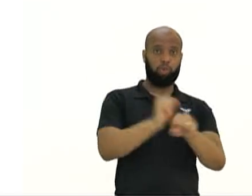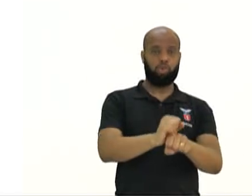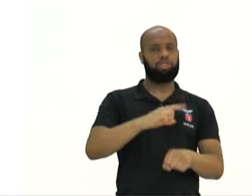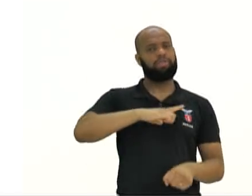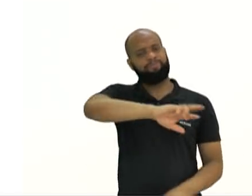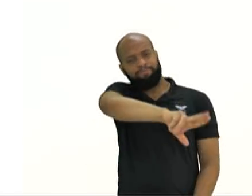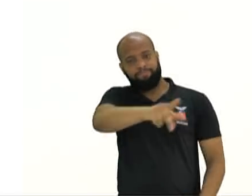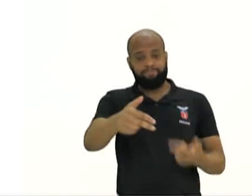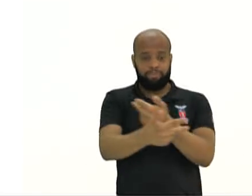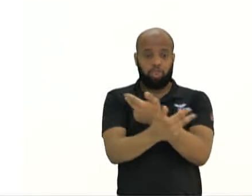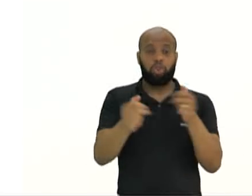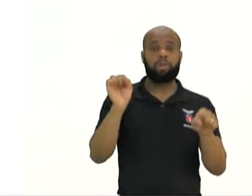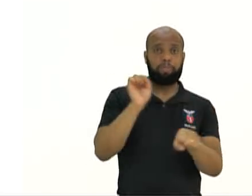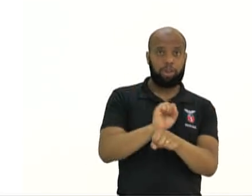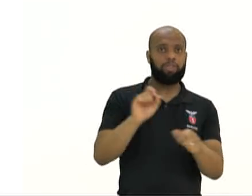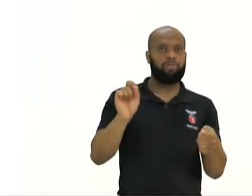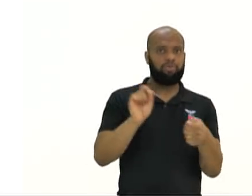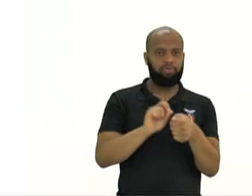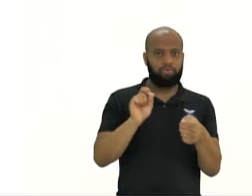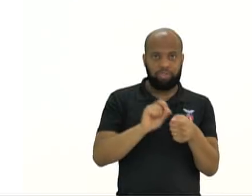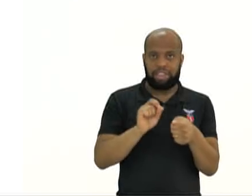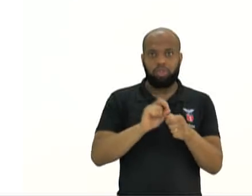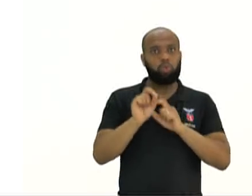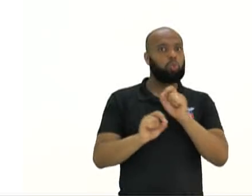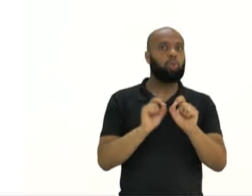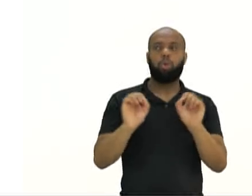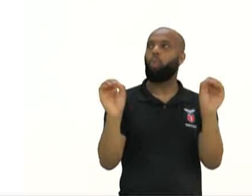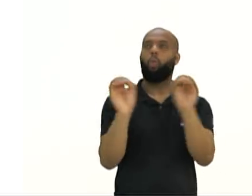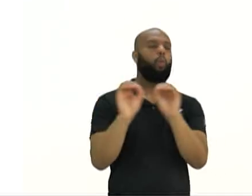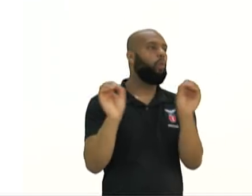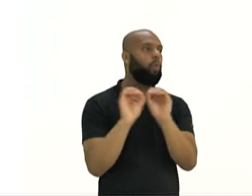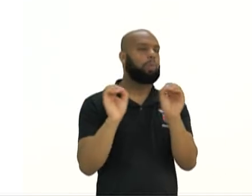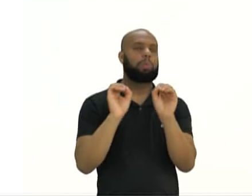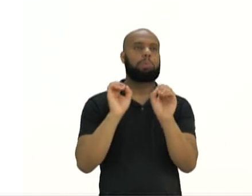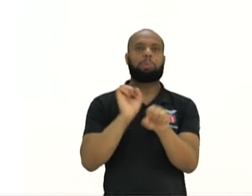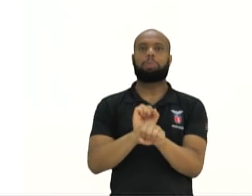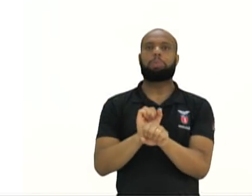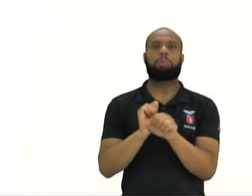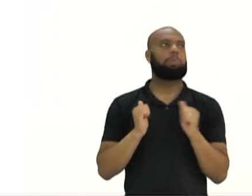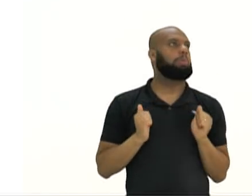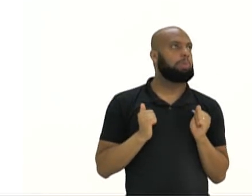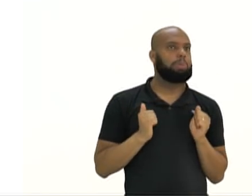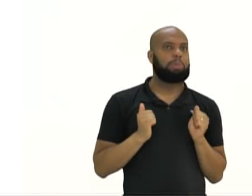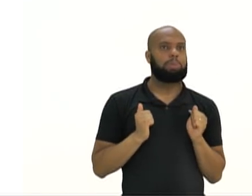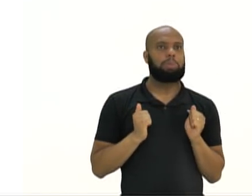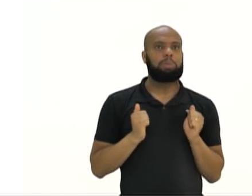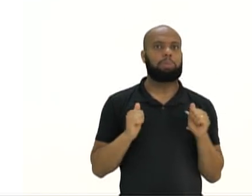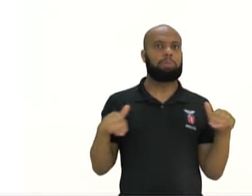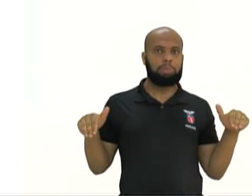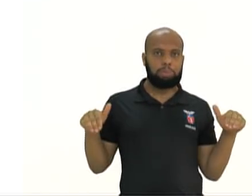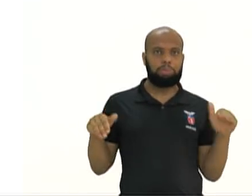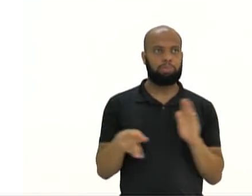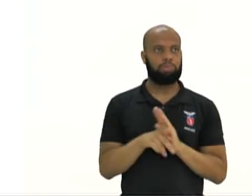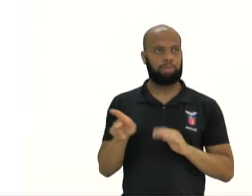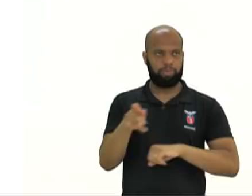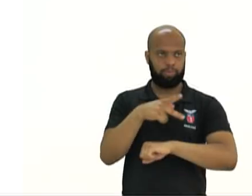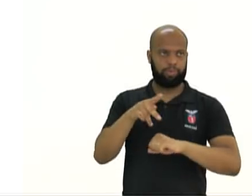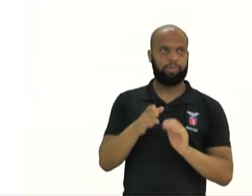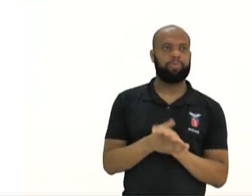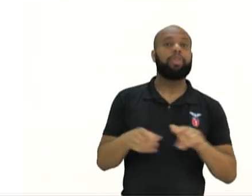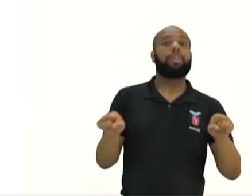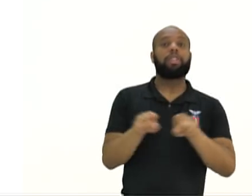né? E realmente tudo ficou parado na Nova Zelândia. A Austrália